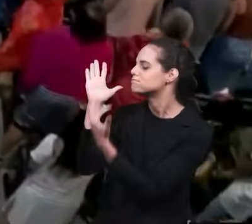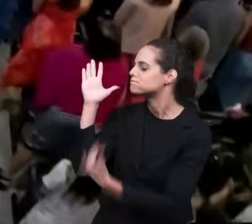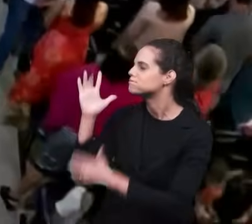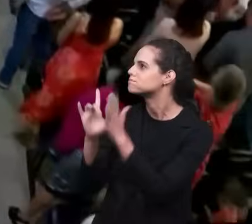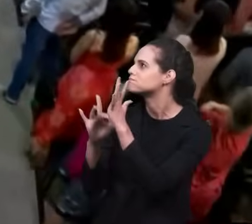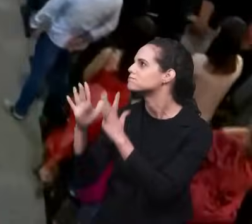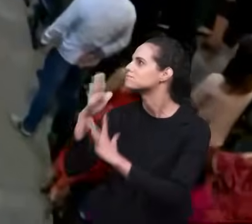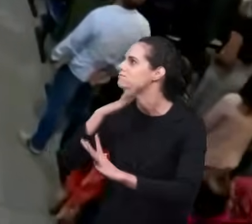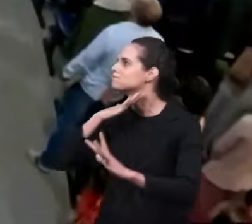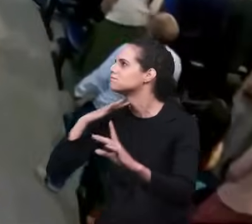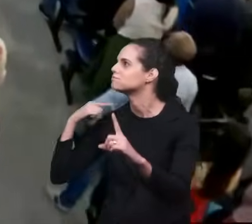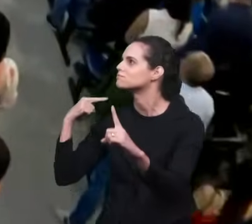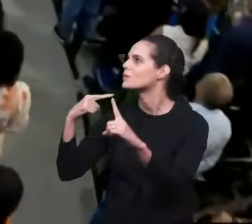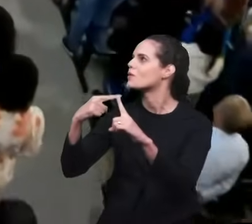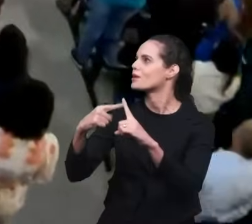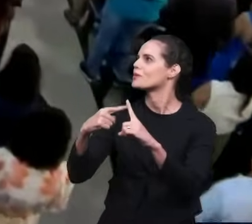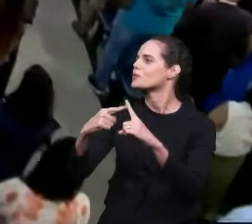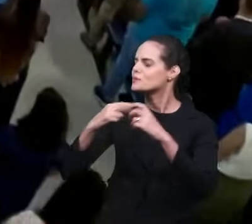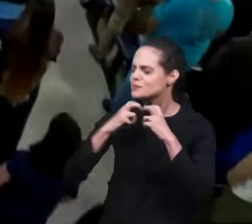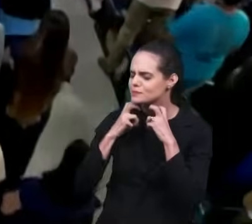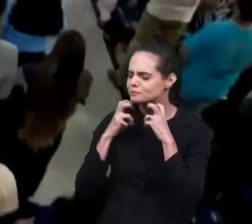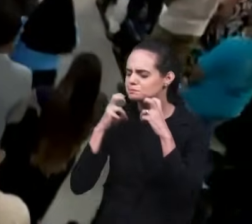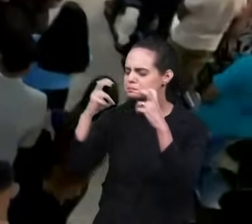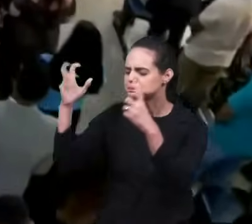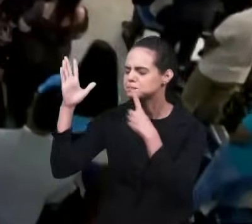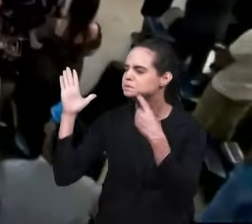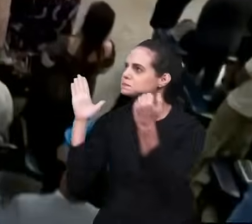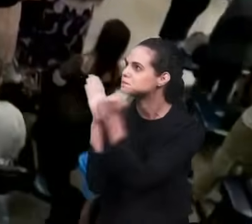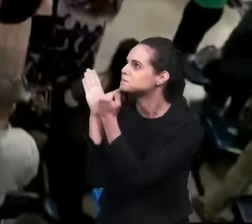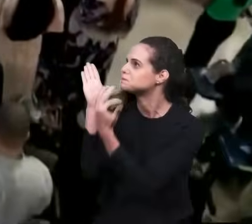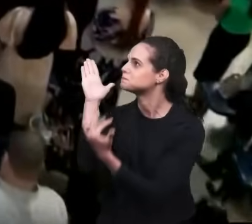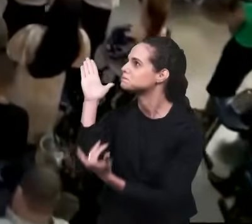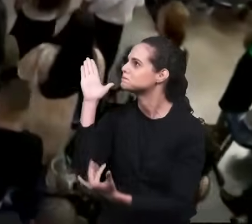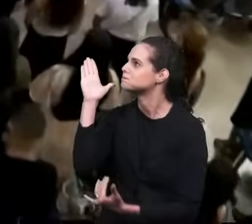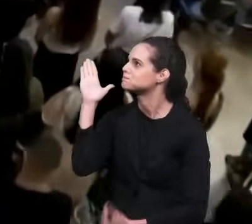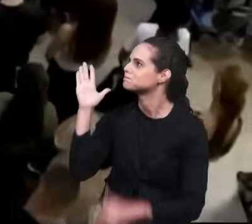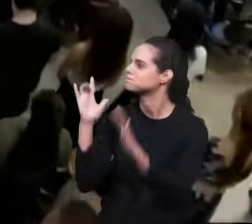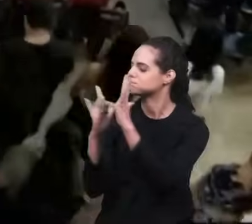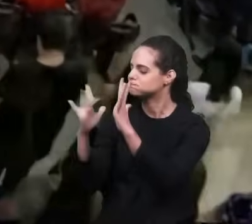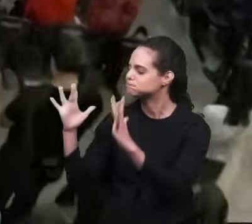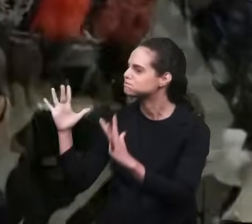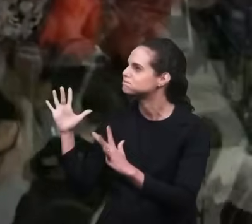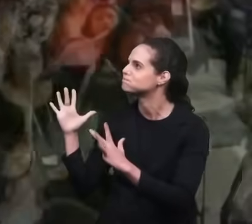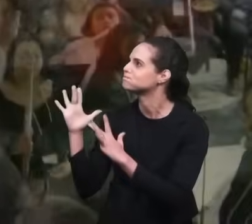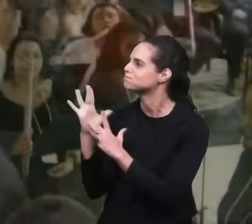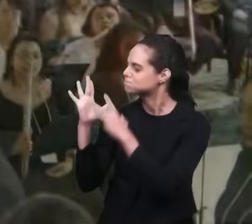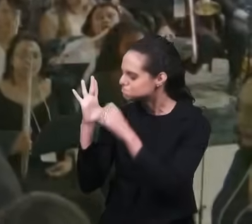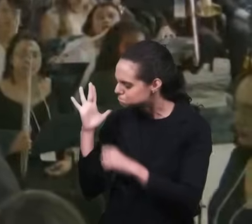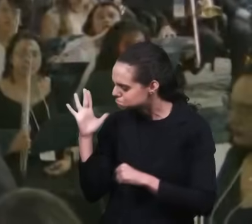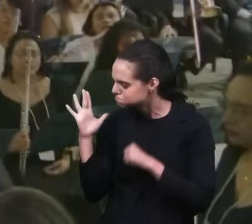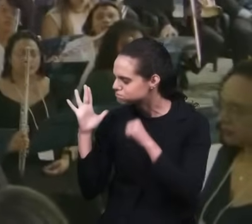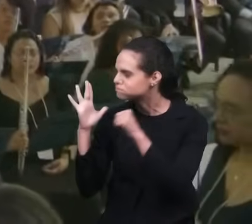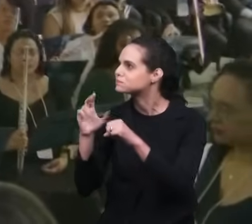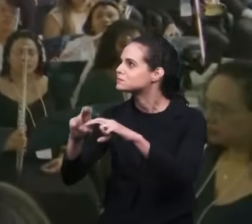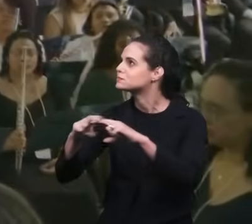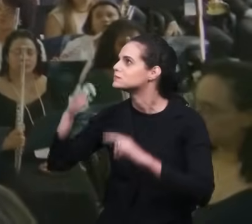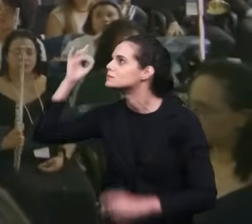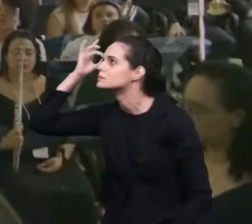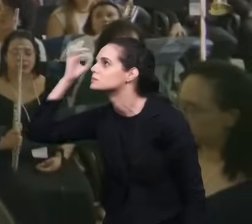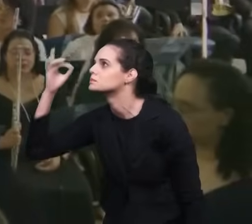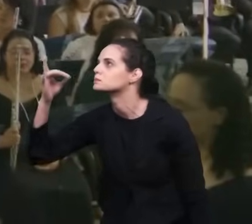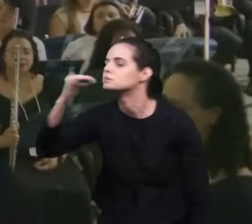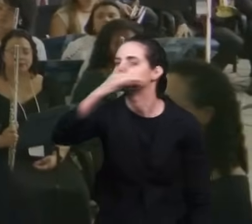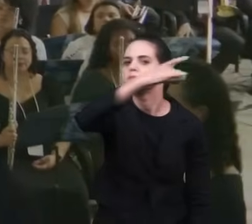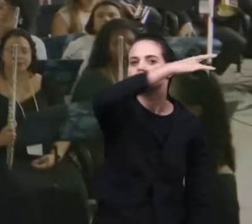clamamos pelo poder glorioso do sangue de Jesus, pelo Espírito Santo de Deus, para que